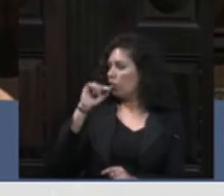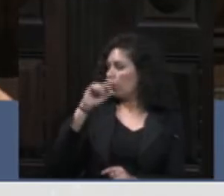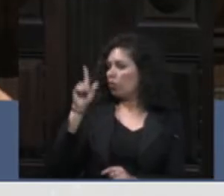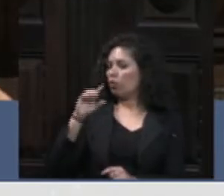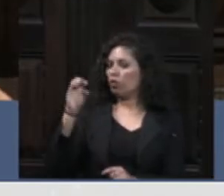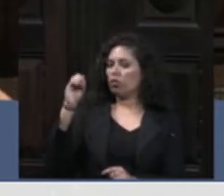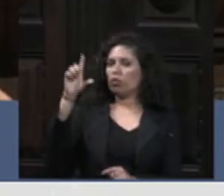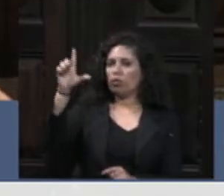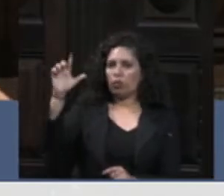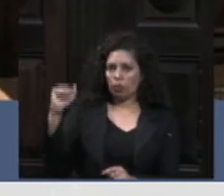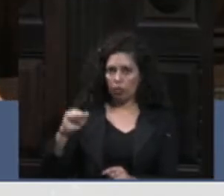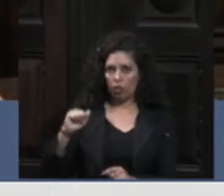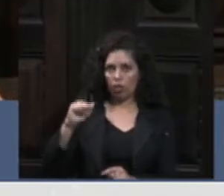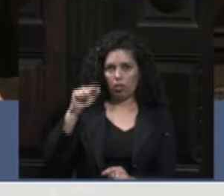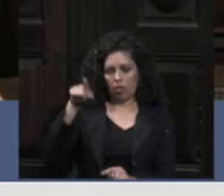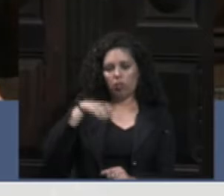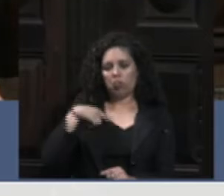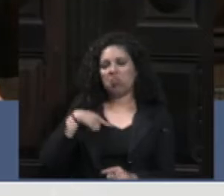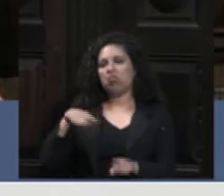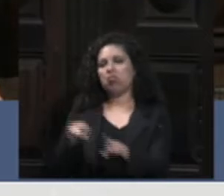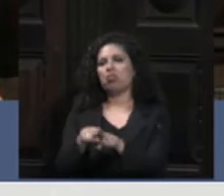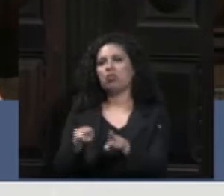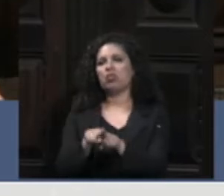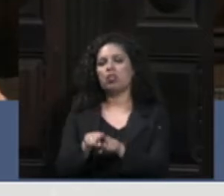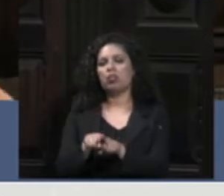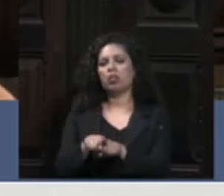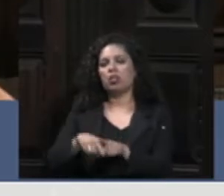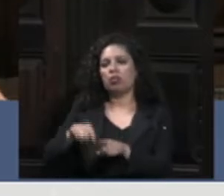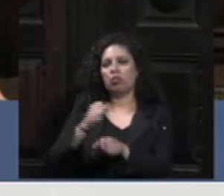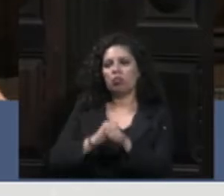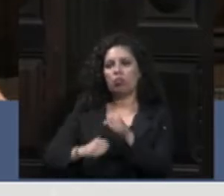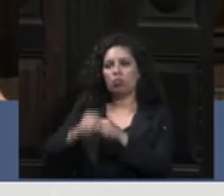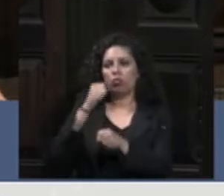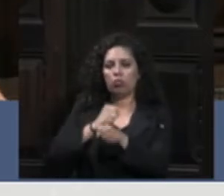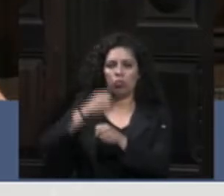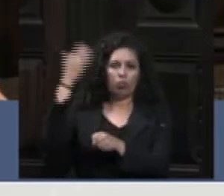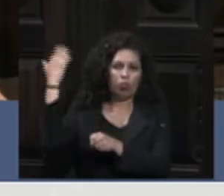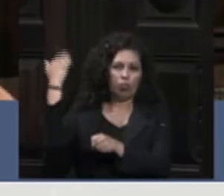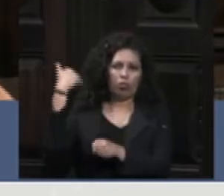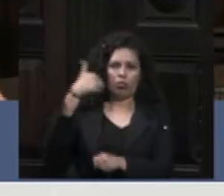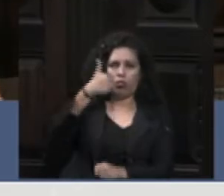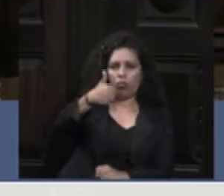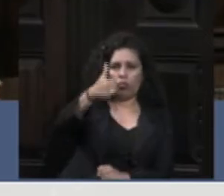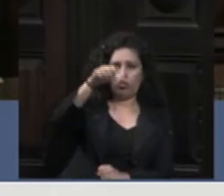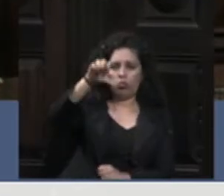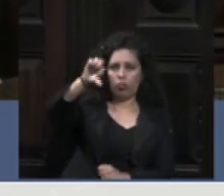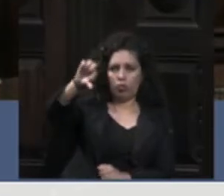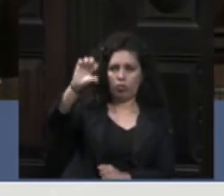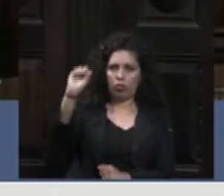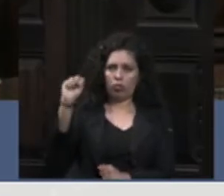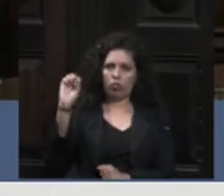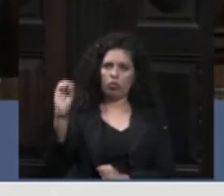também fui, lá na década de 80.